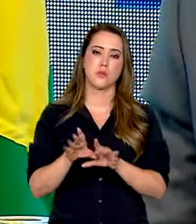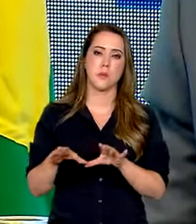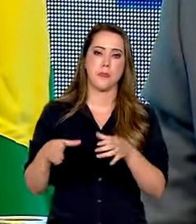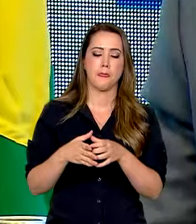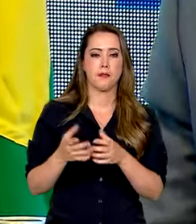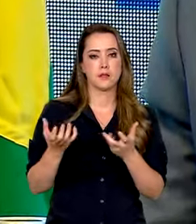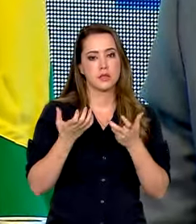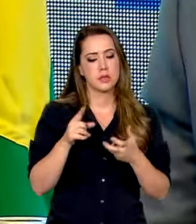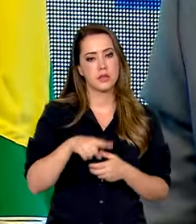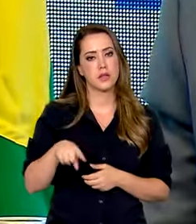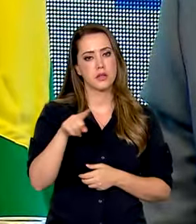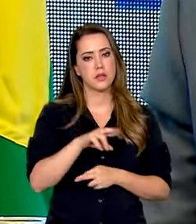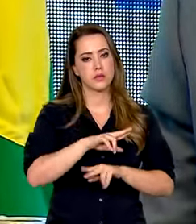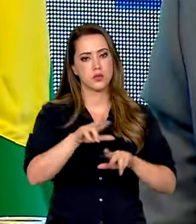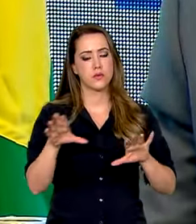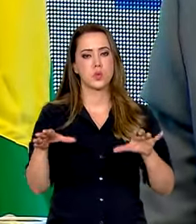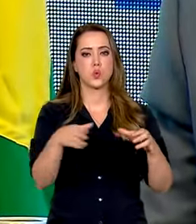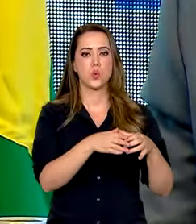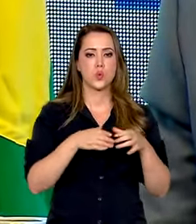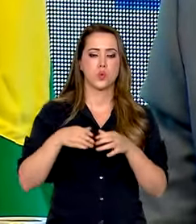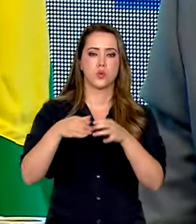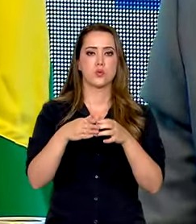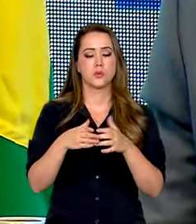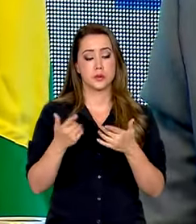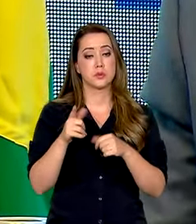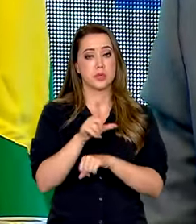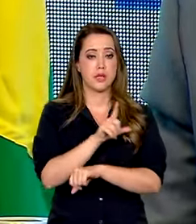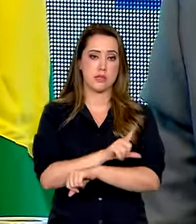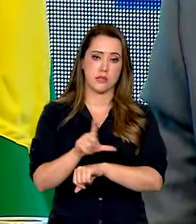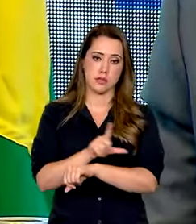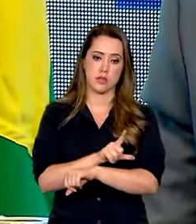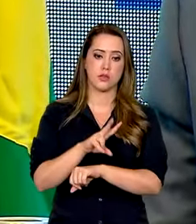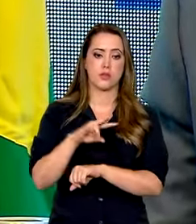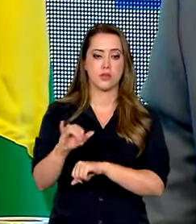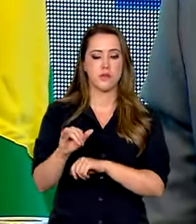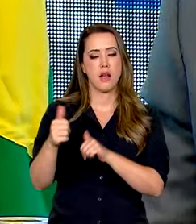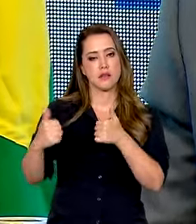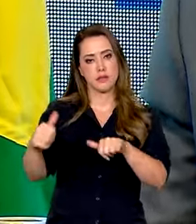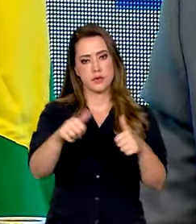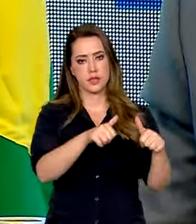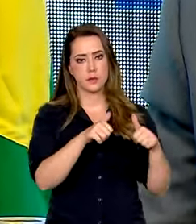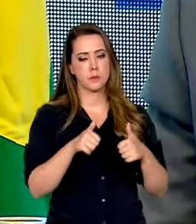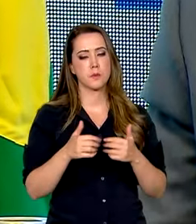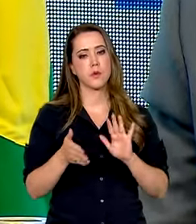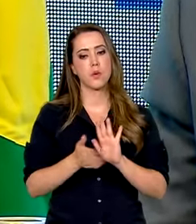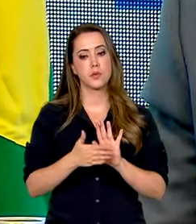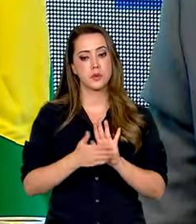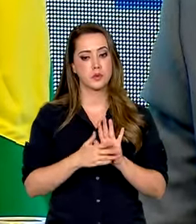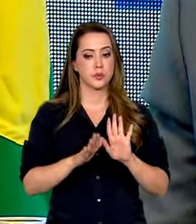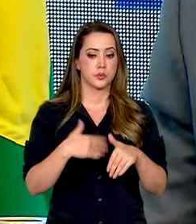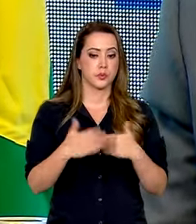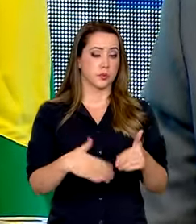desej nas diferentes áreas e as licenciaturas vão passar a ser avaliadas com uma proposta de